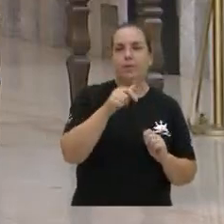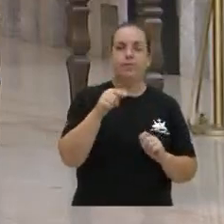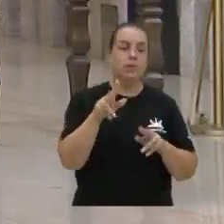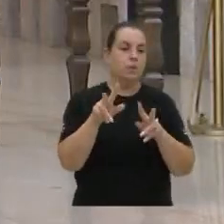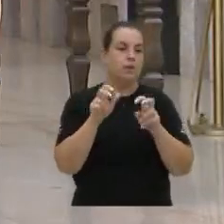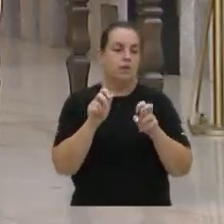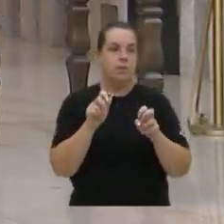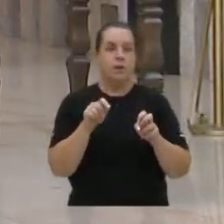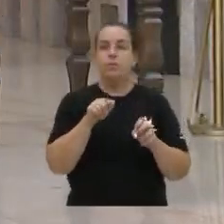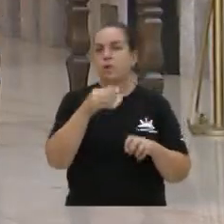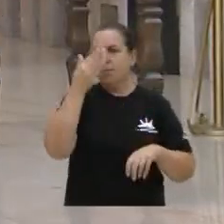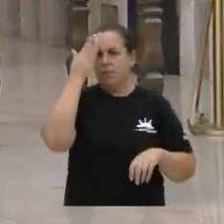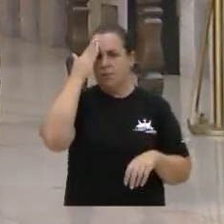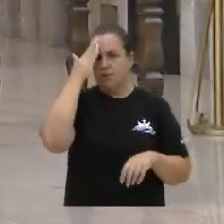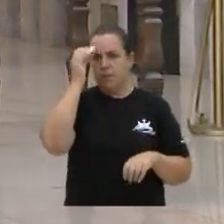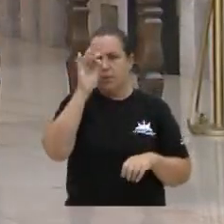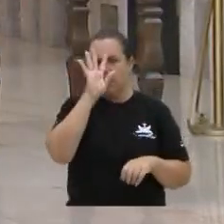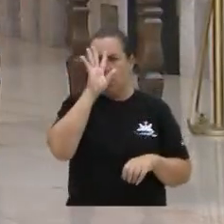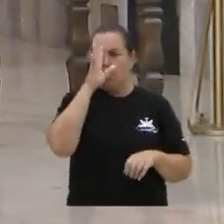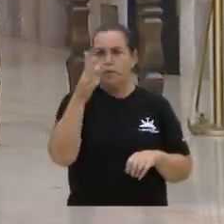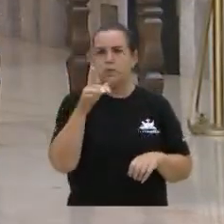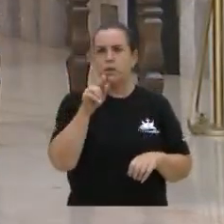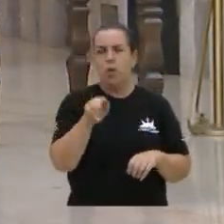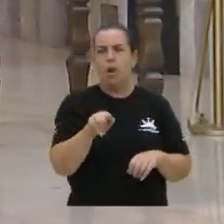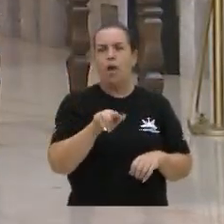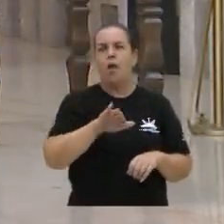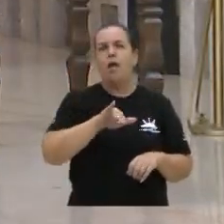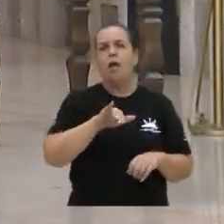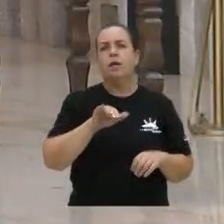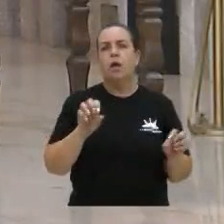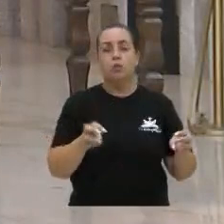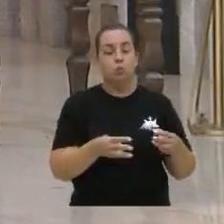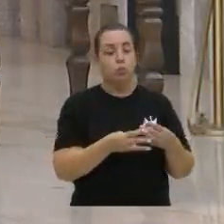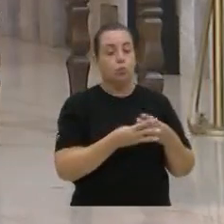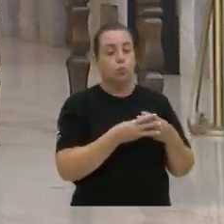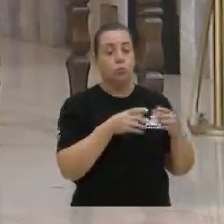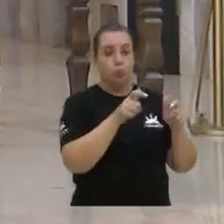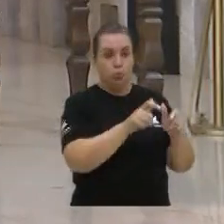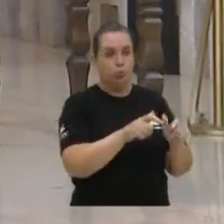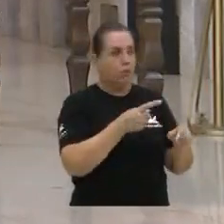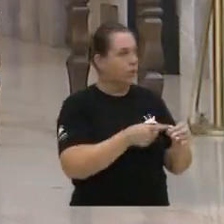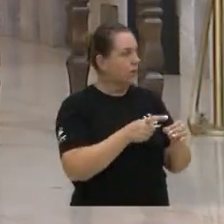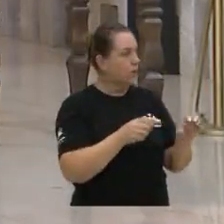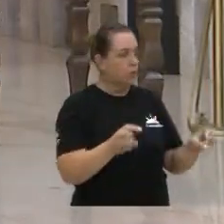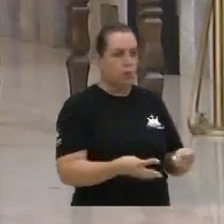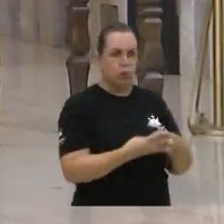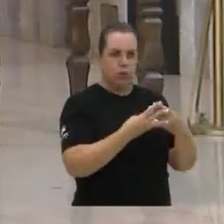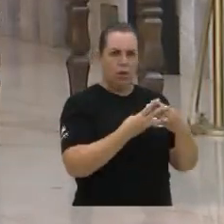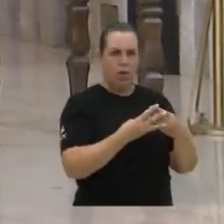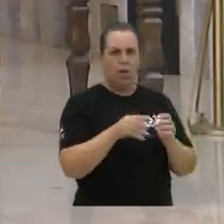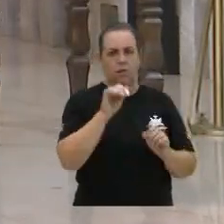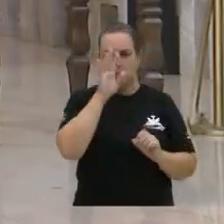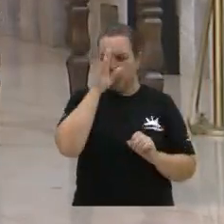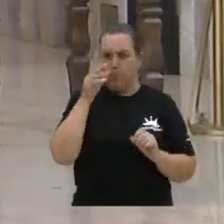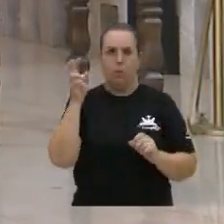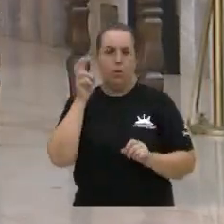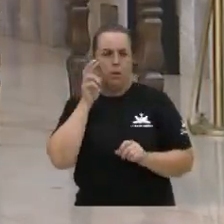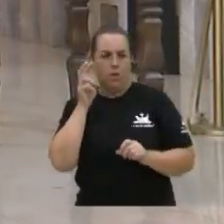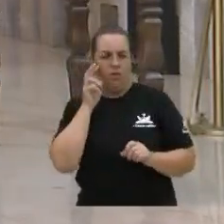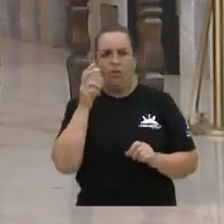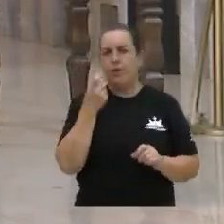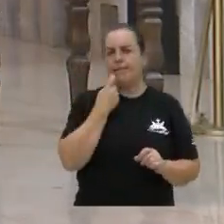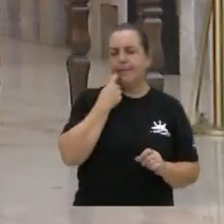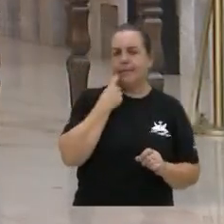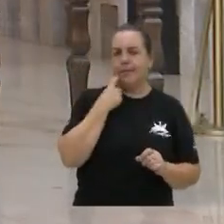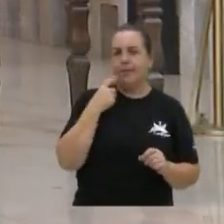perceber, vocês sabem o que aconteceu na Judeia? Ora, nós celebramos Quinta-feira Santa, Sexta-feira Santa. E